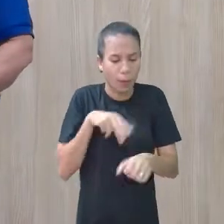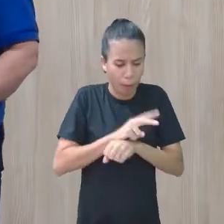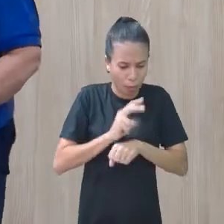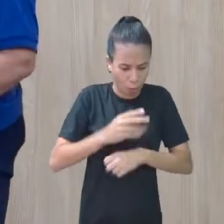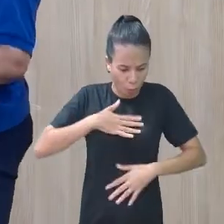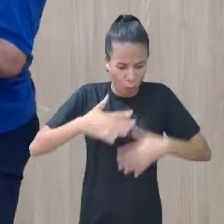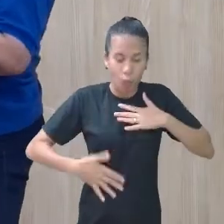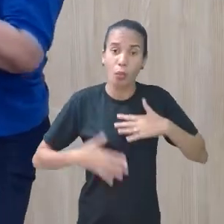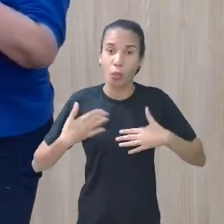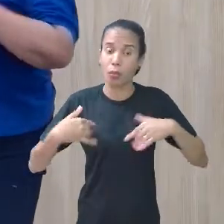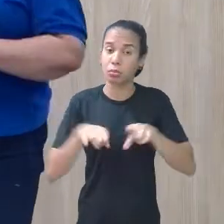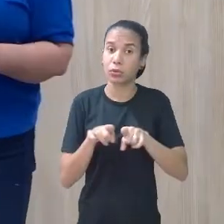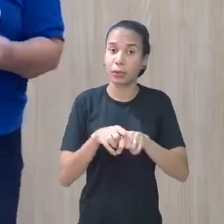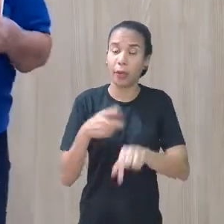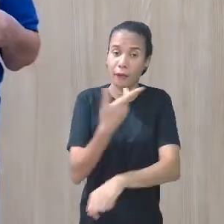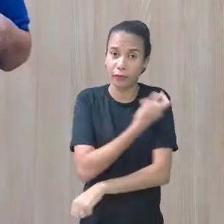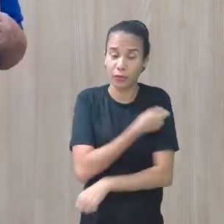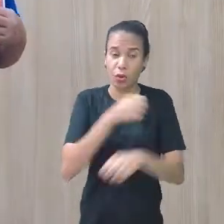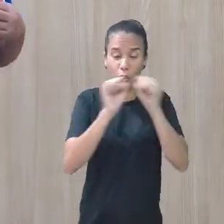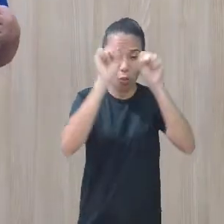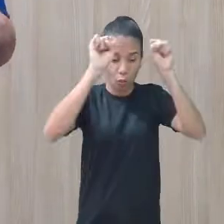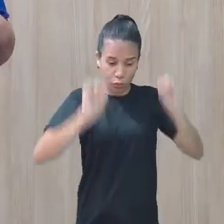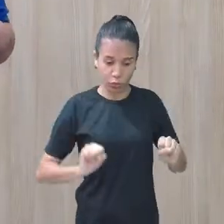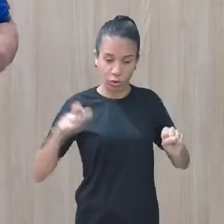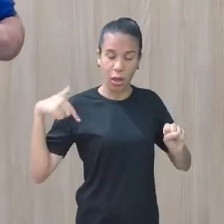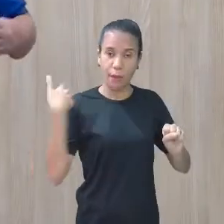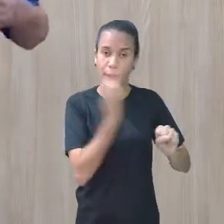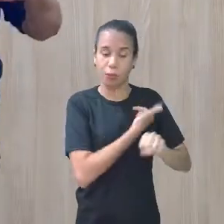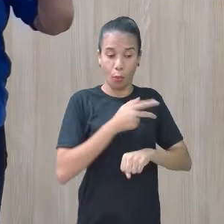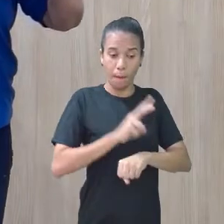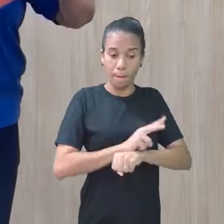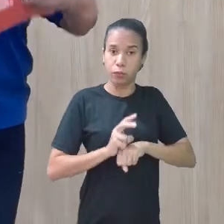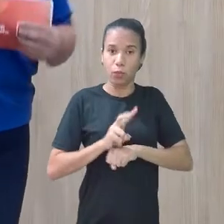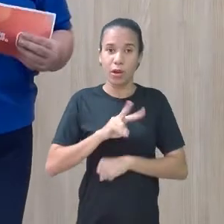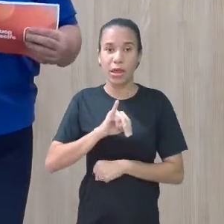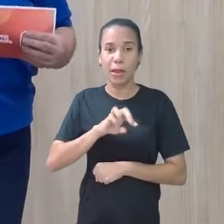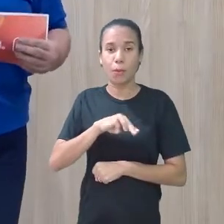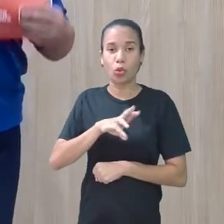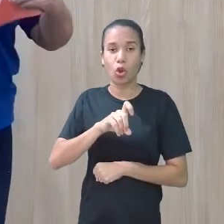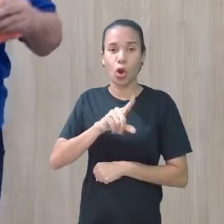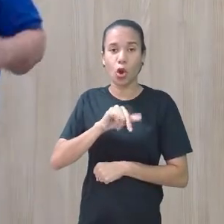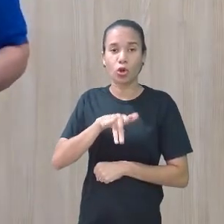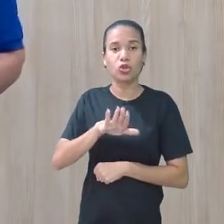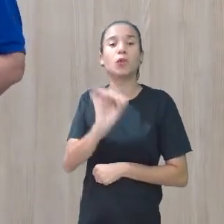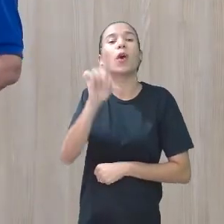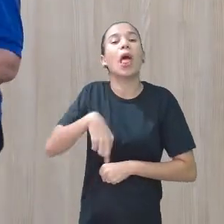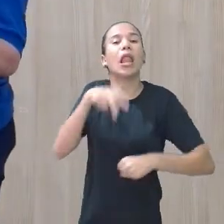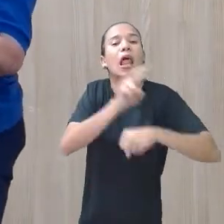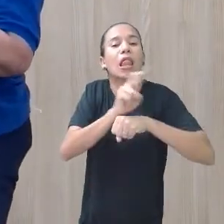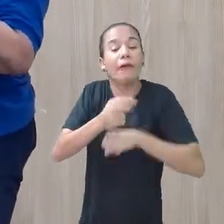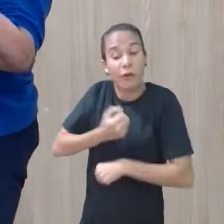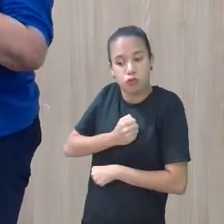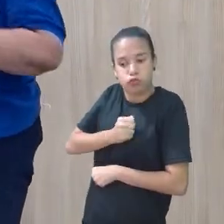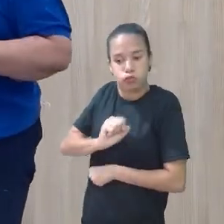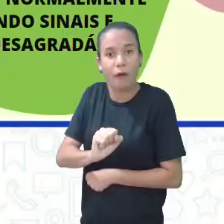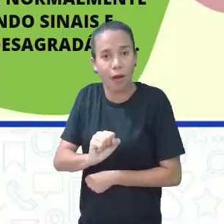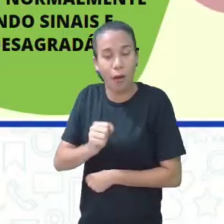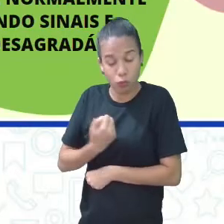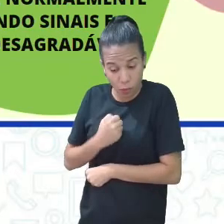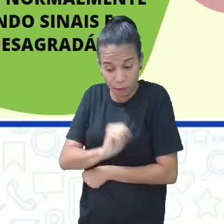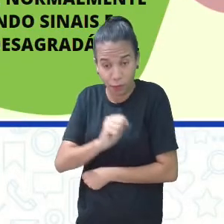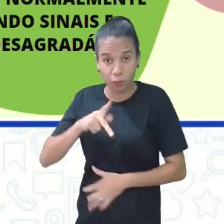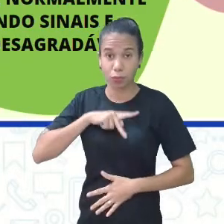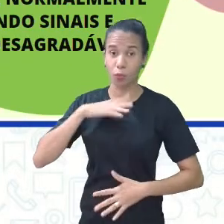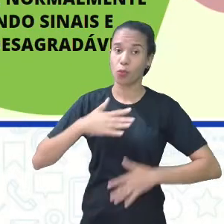da vacina. Então, o sistema imunológico da gente é um sistema de defesa. O que é que ele faz? Né? Ele defende o